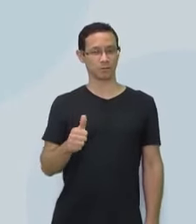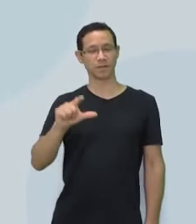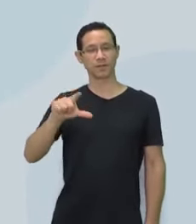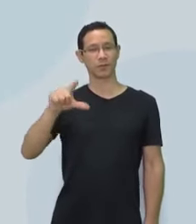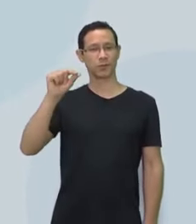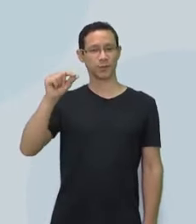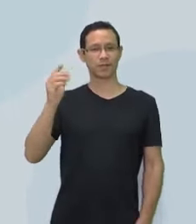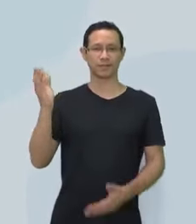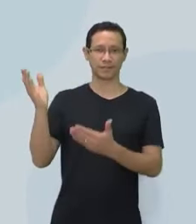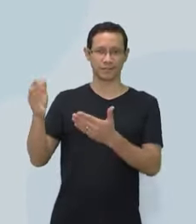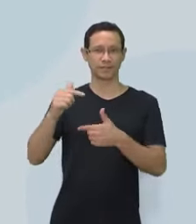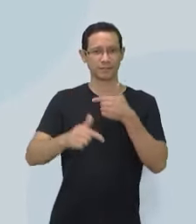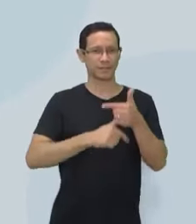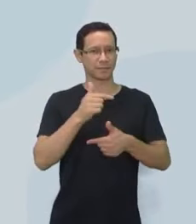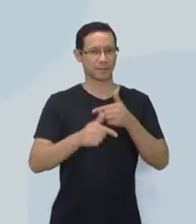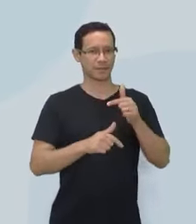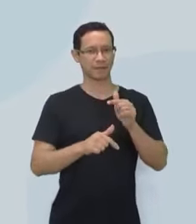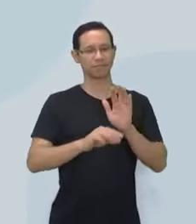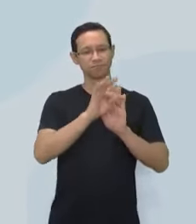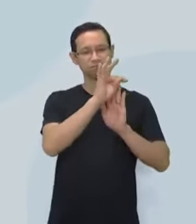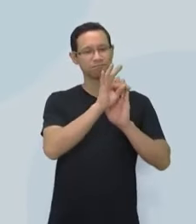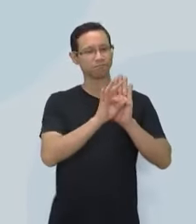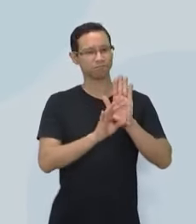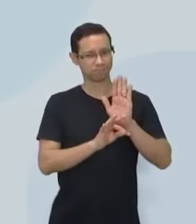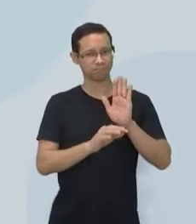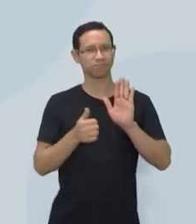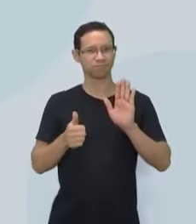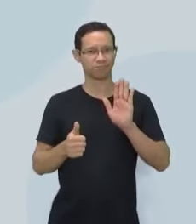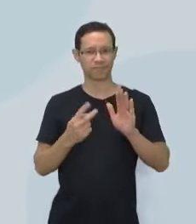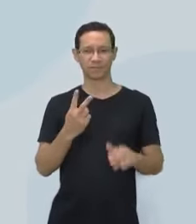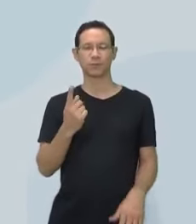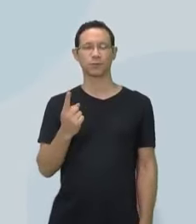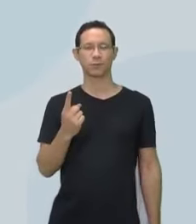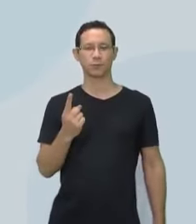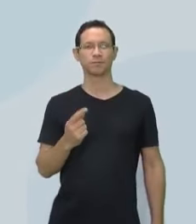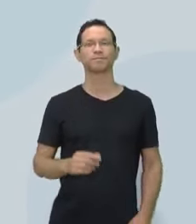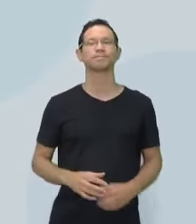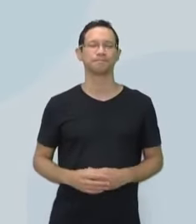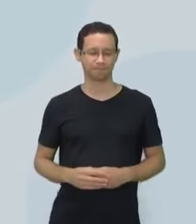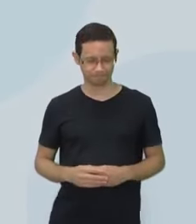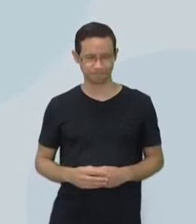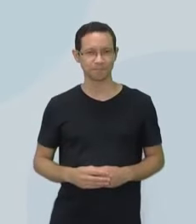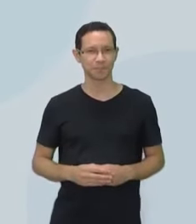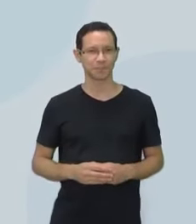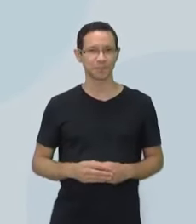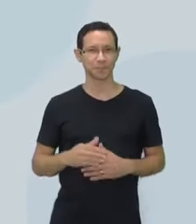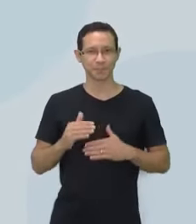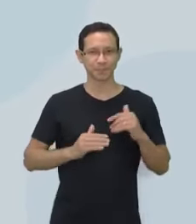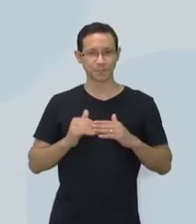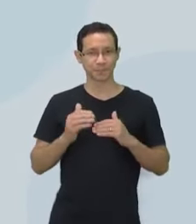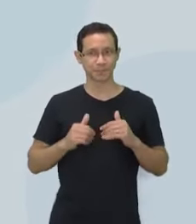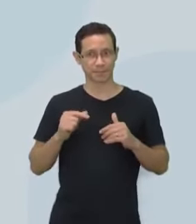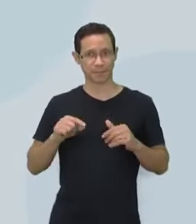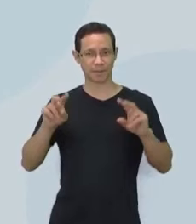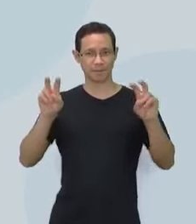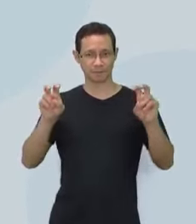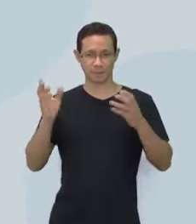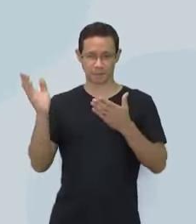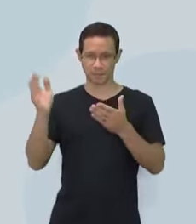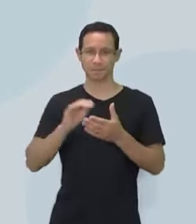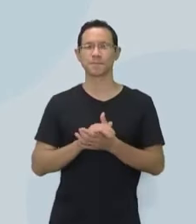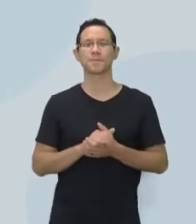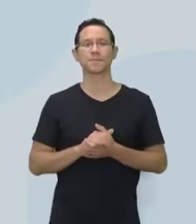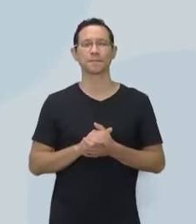gente poder trabalhar a questão, que é a questão 21, se eu não me engano, que a gente vai tratar sobre esse poema. Vamos à